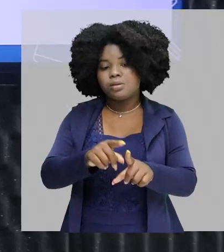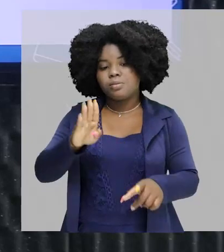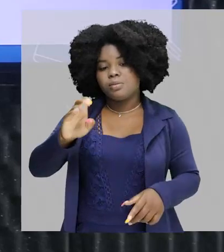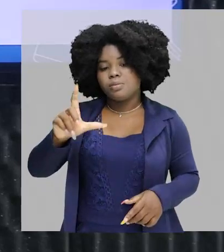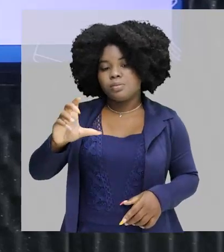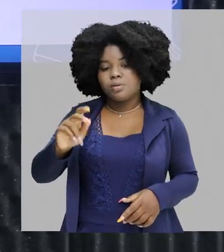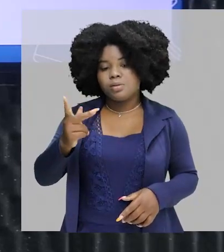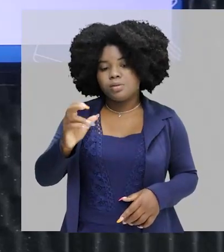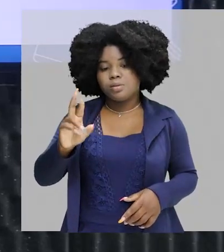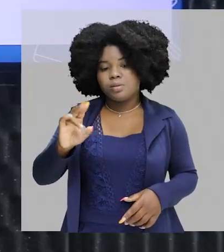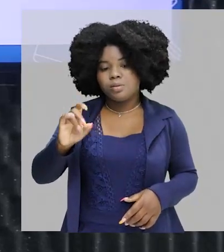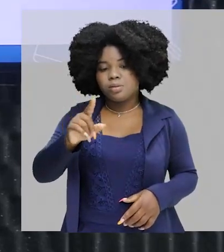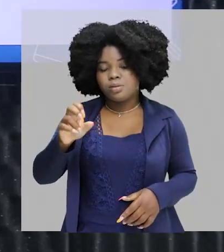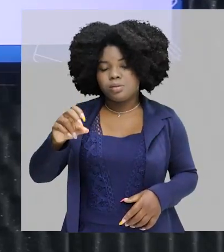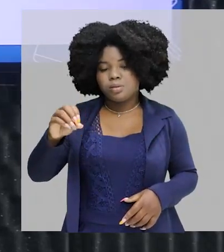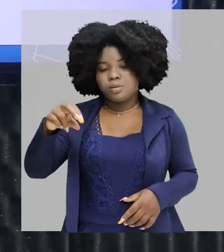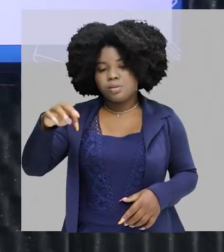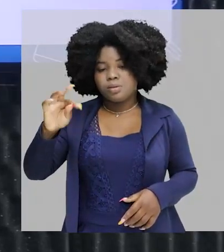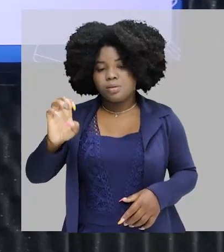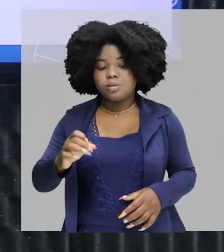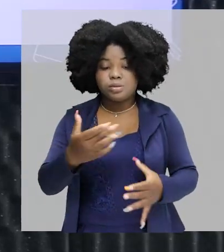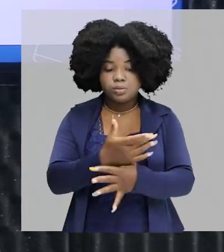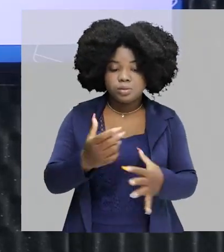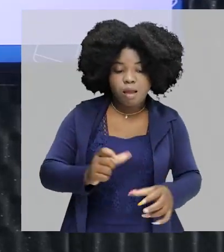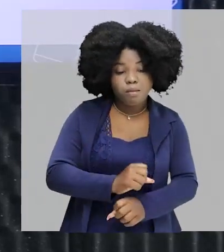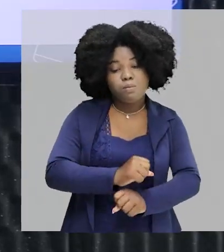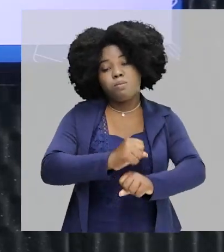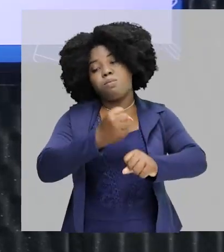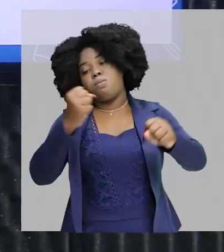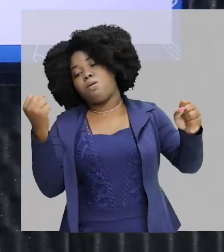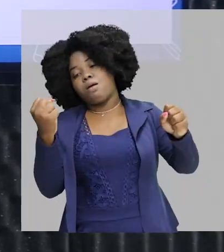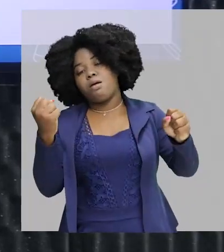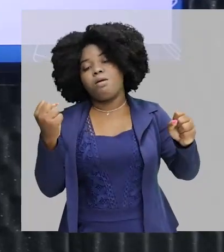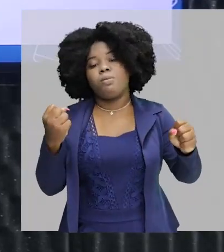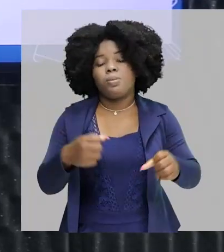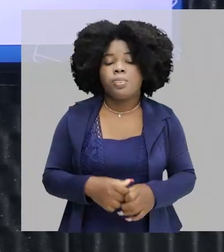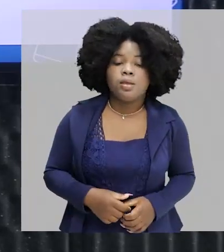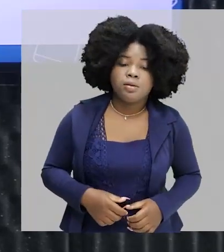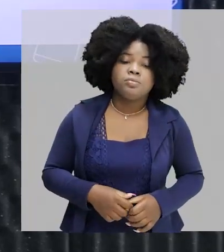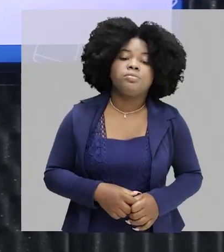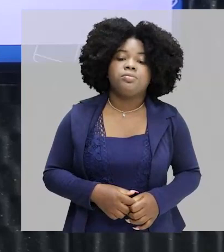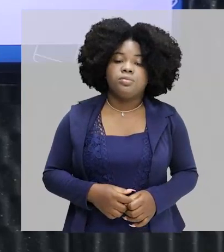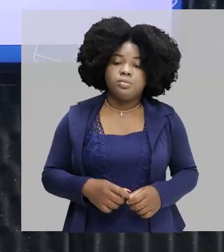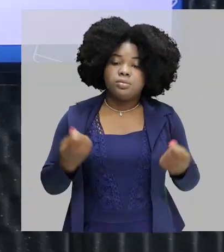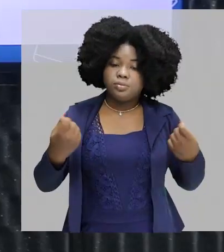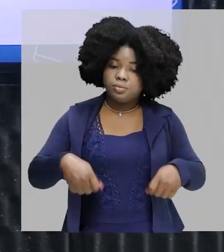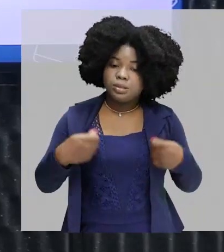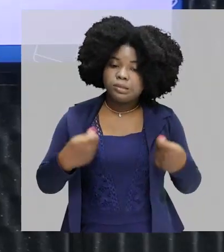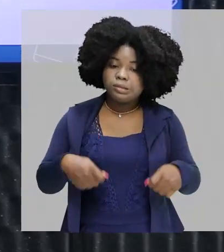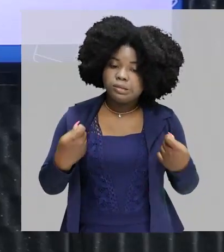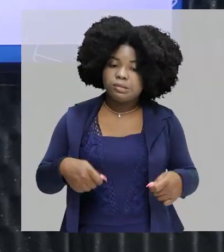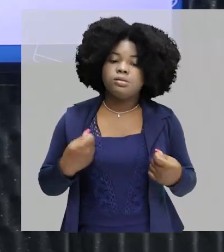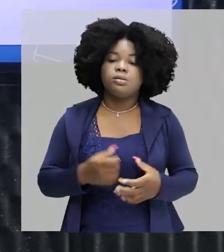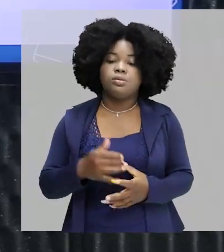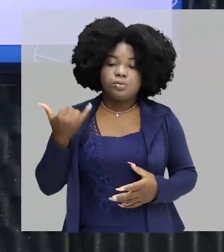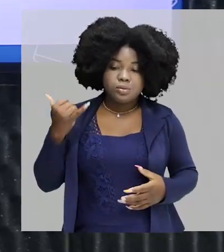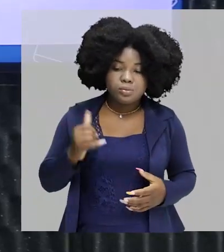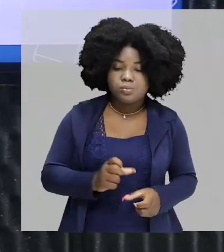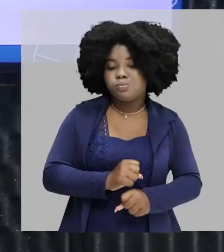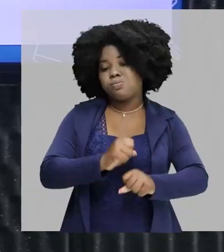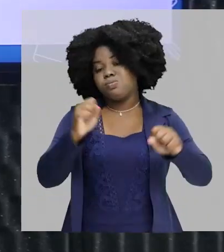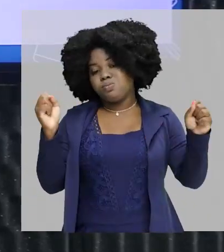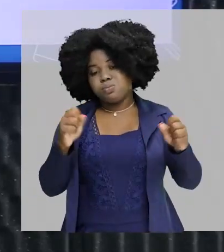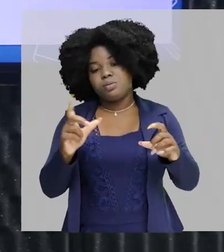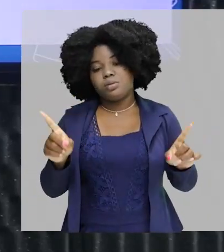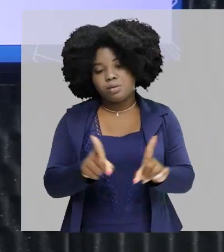cidades muito grandes que demandam valores muito grandes também de energia.